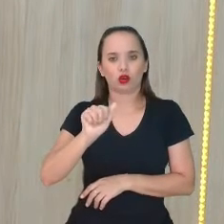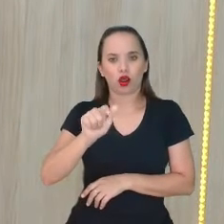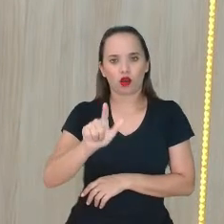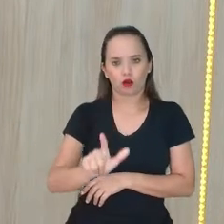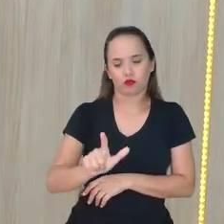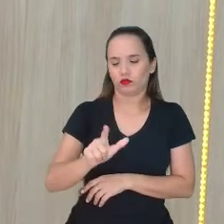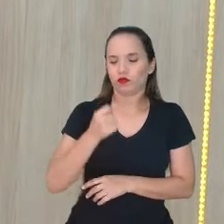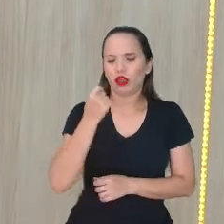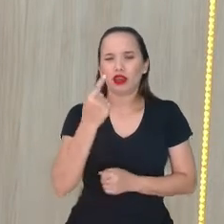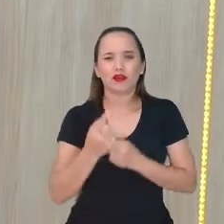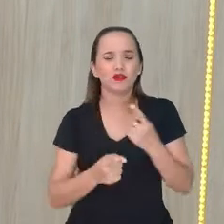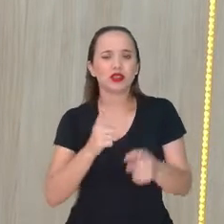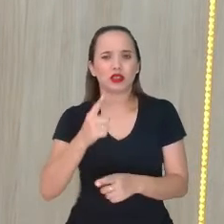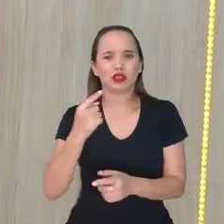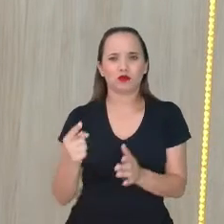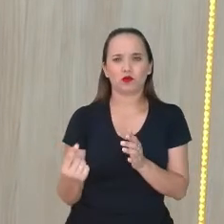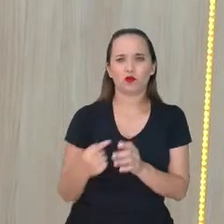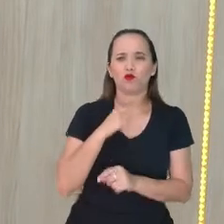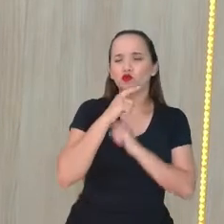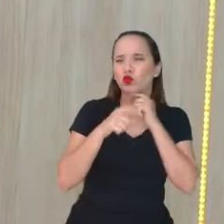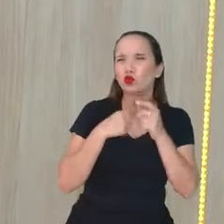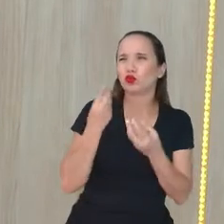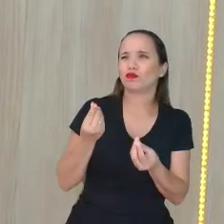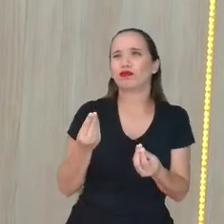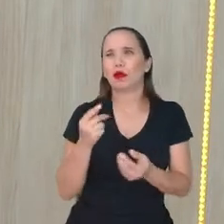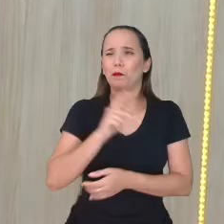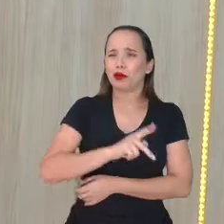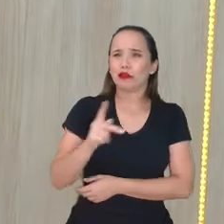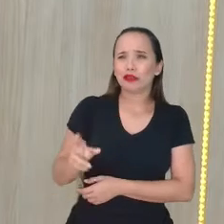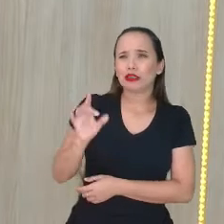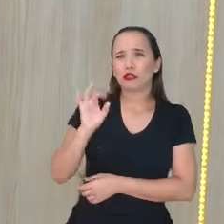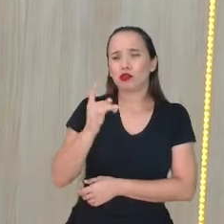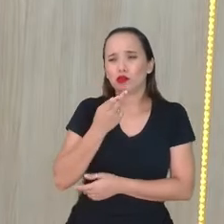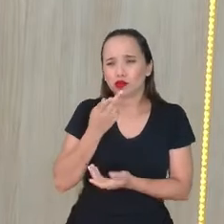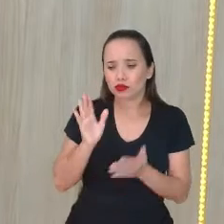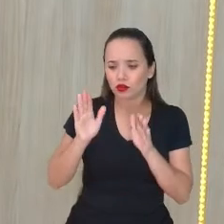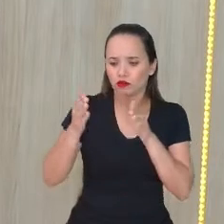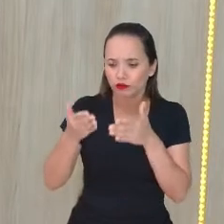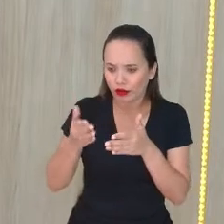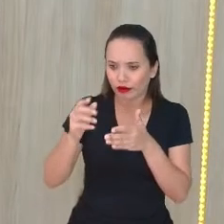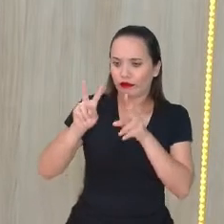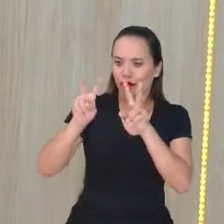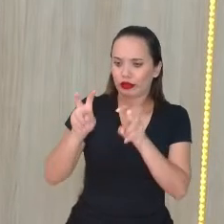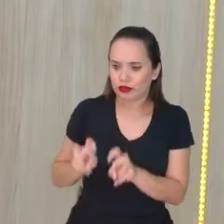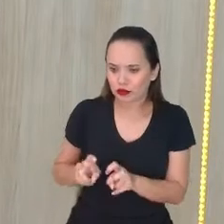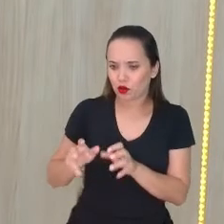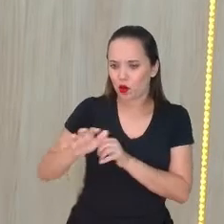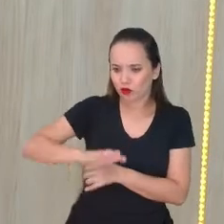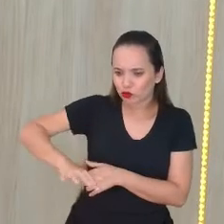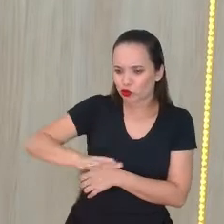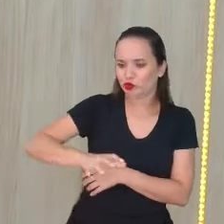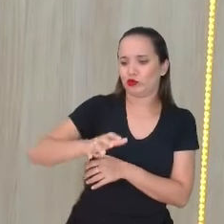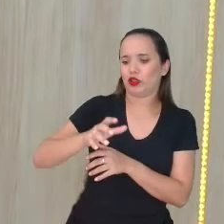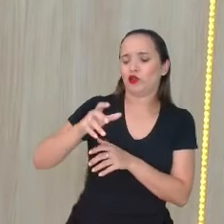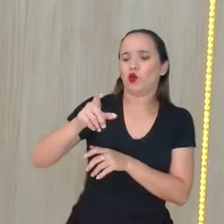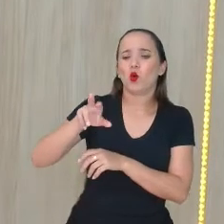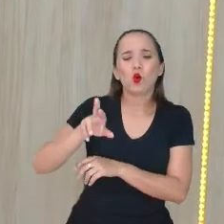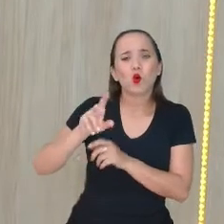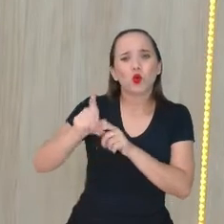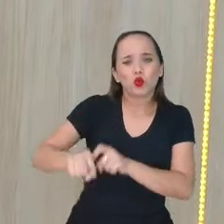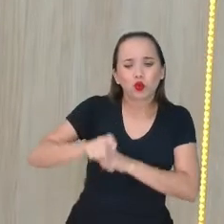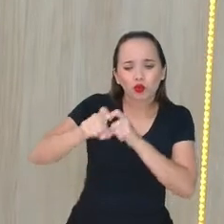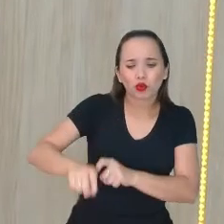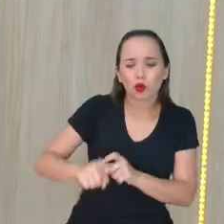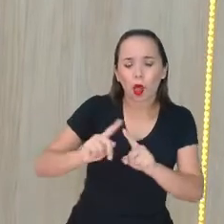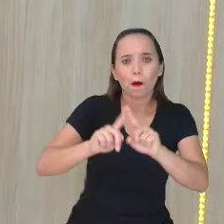se perguntando, a professora só está se debruçando, né? Falando muito aí do espaço rural, mas é porque